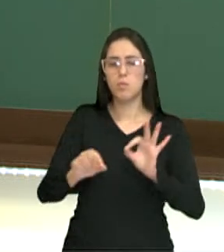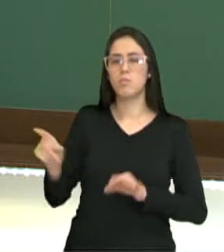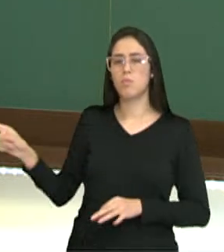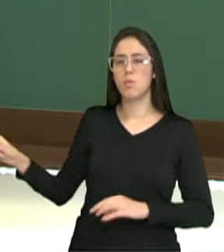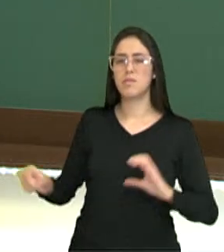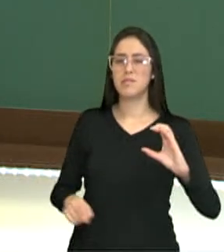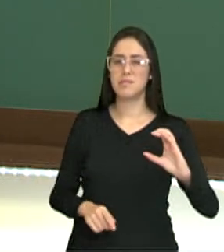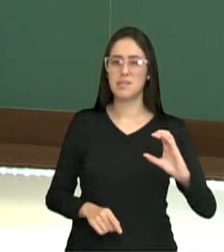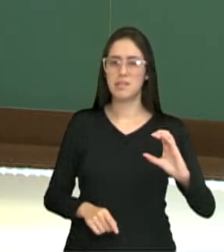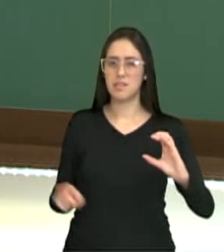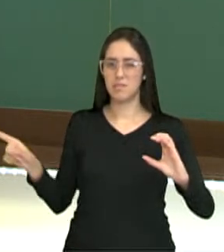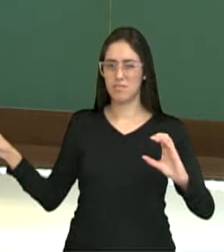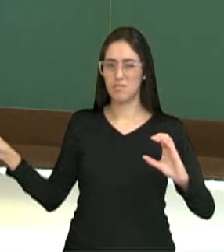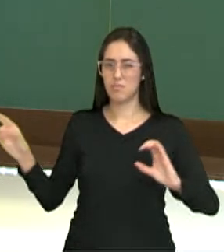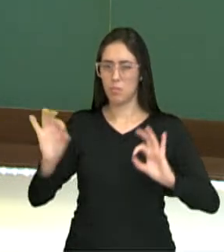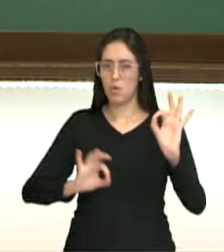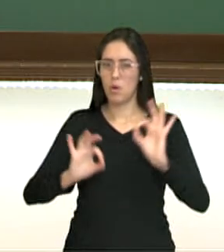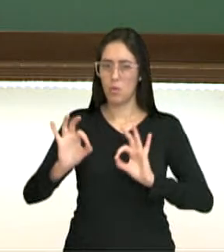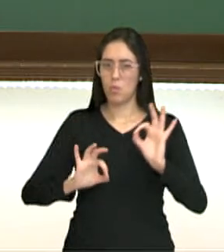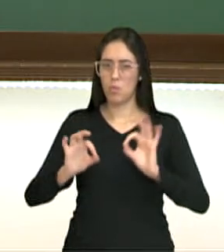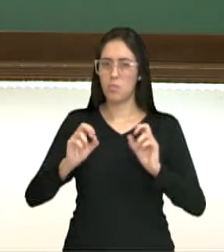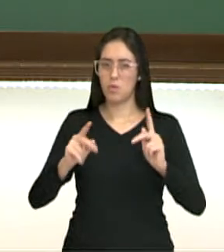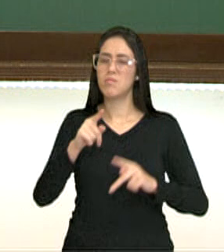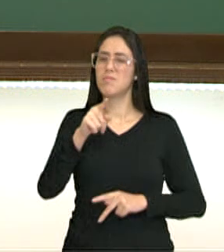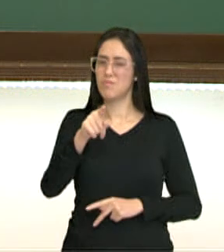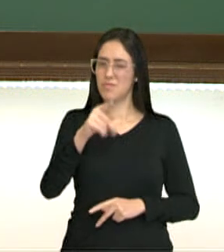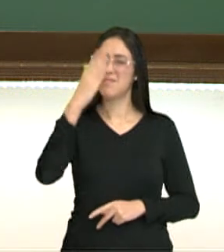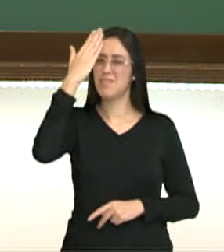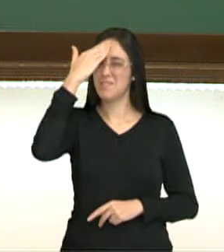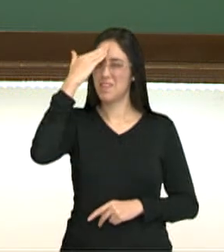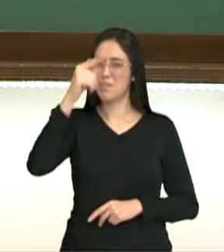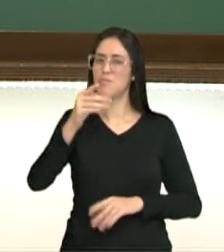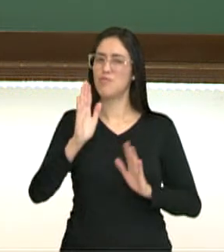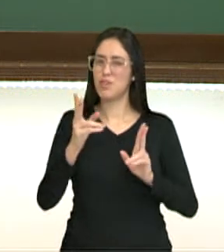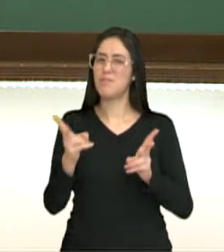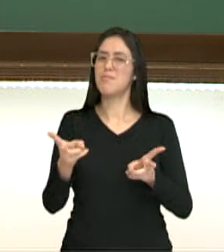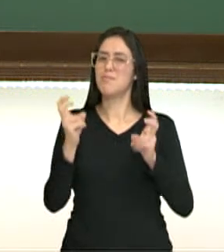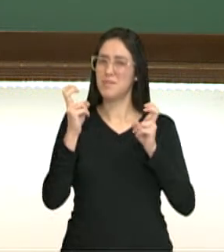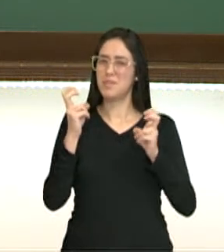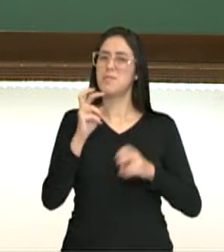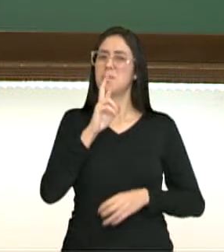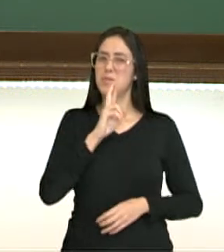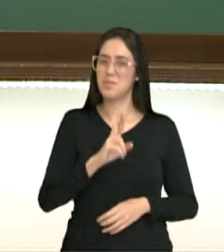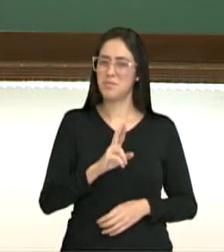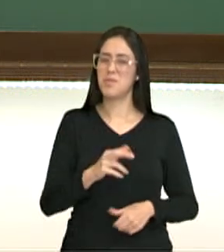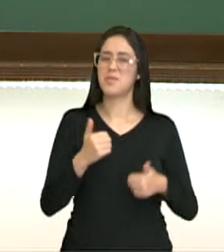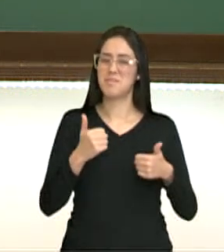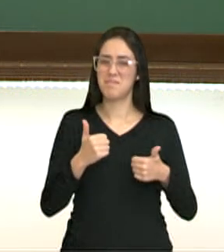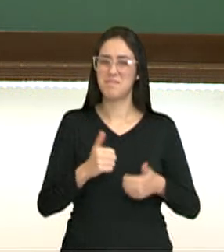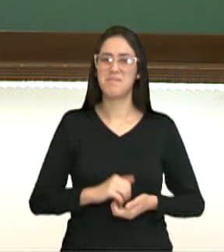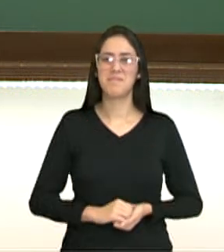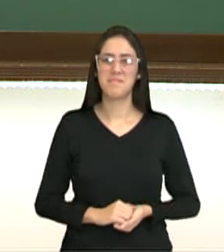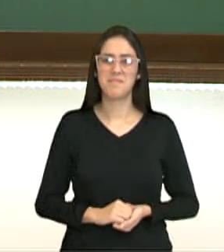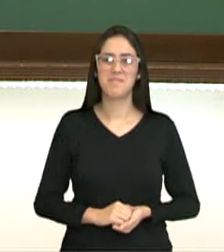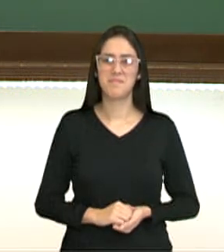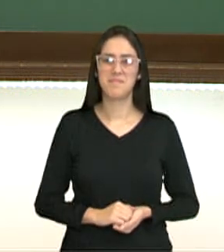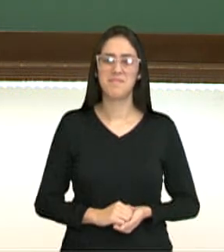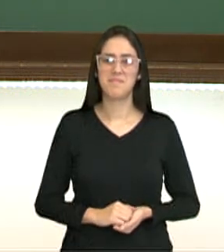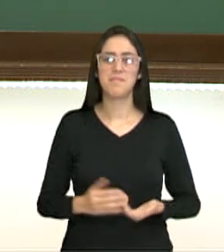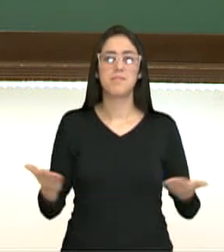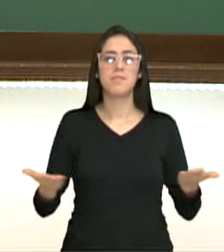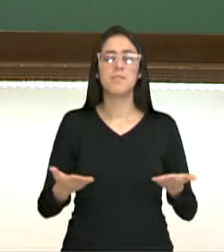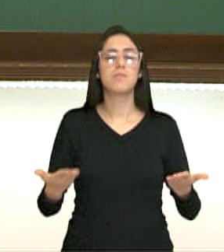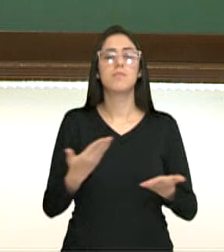letra C, tá? Bem pensado. Eu sabia que vocês aí de casa tinham notado esse errinho, ok? O